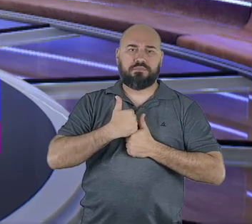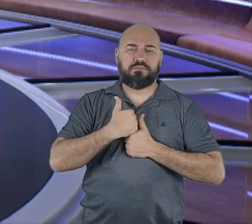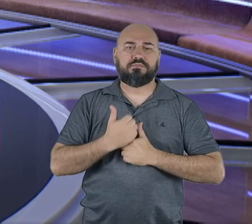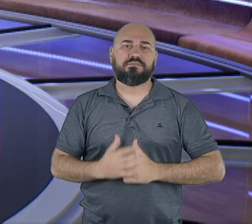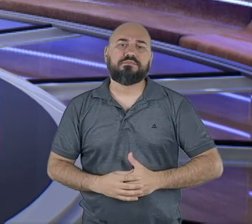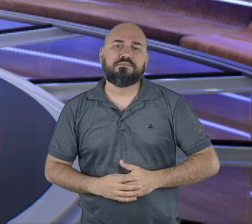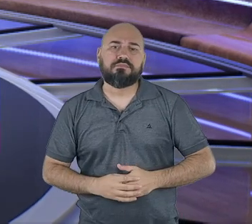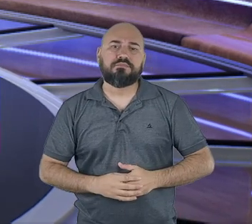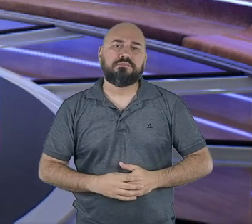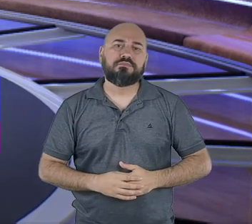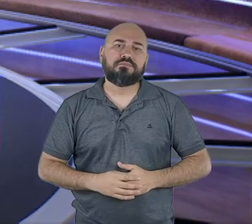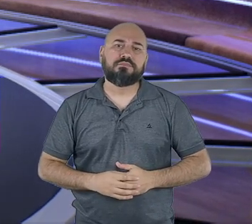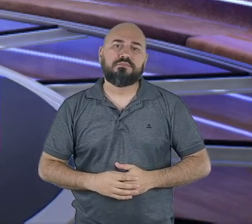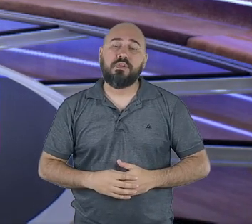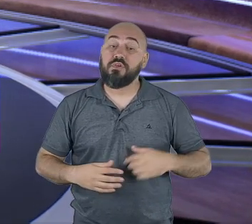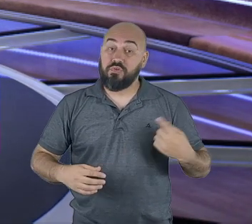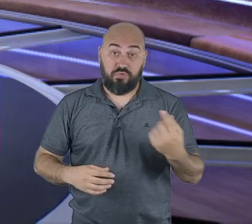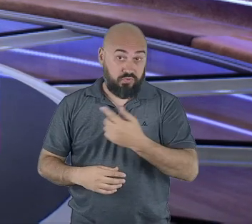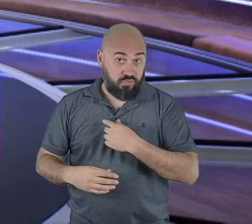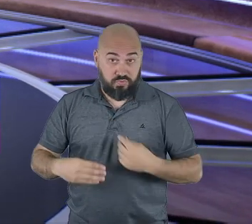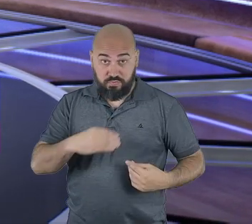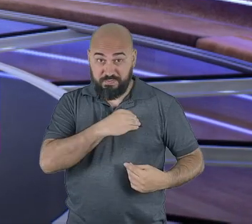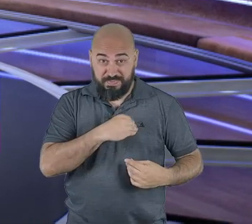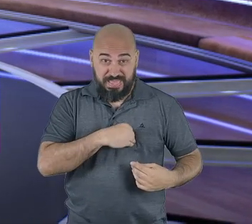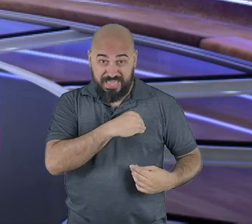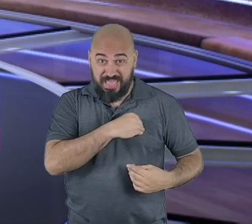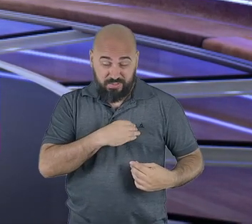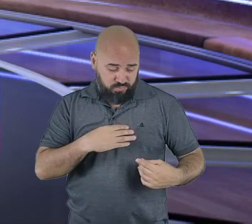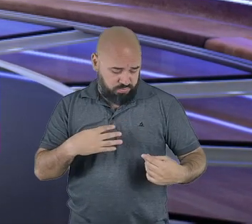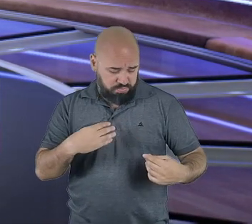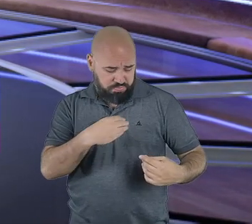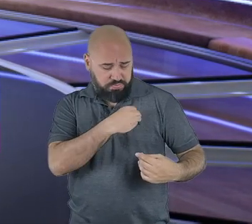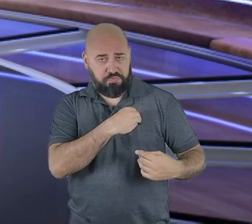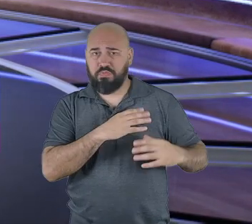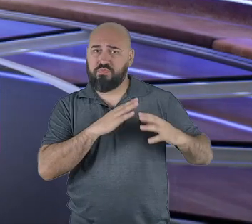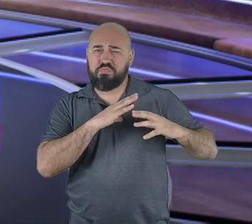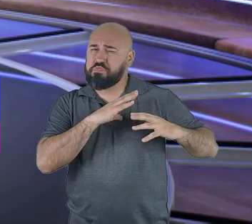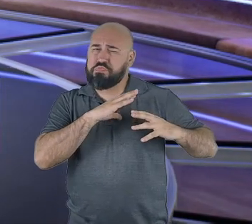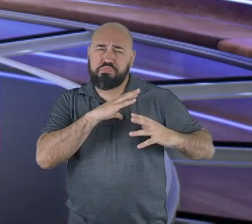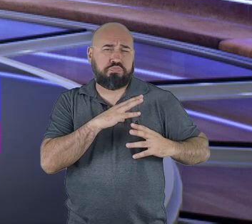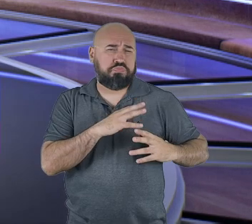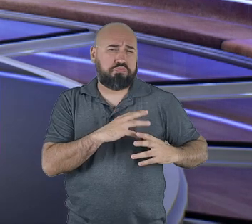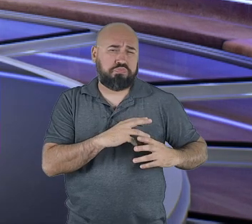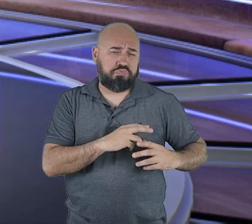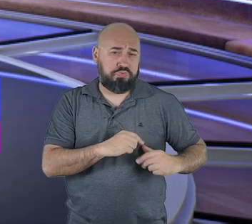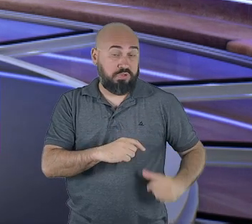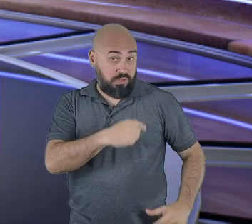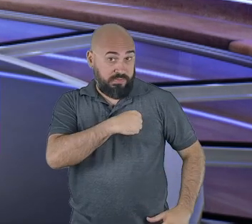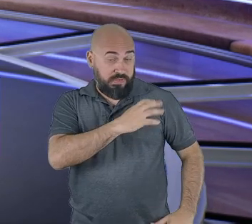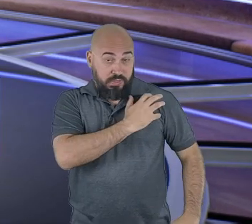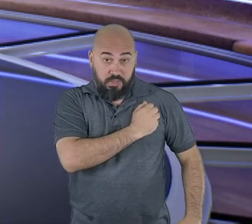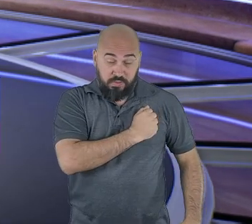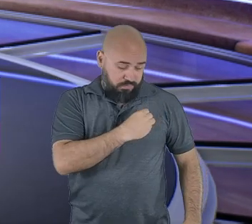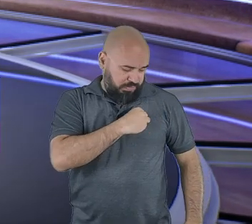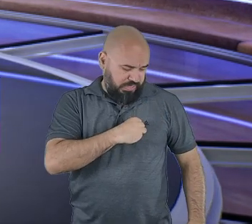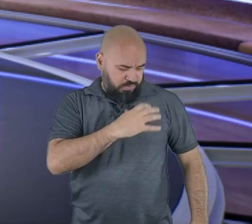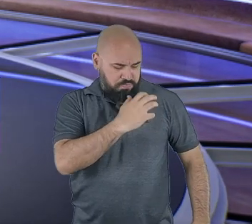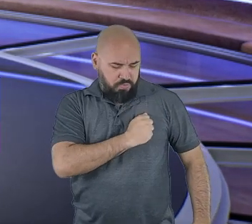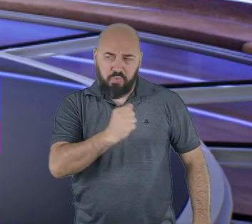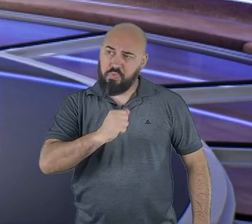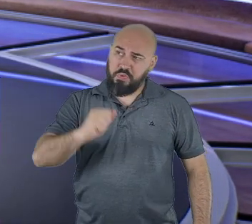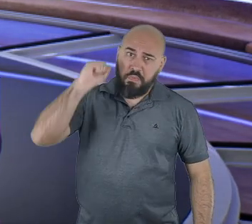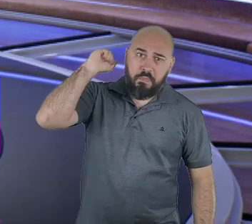nossos pecados foram levados por ele, causaram sua morte, porque o salário